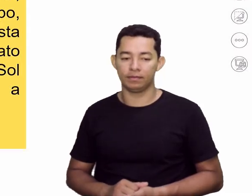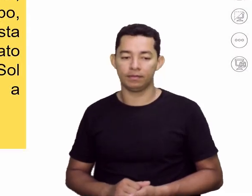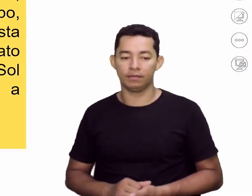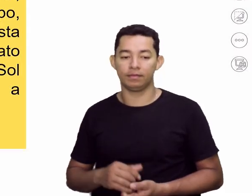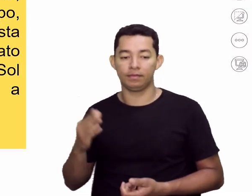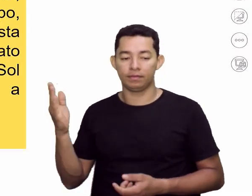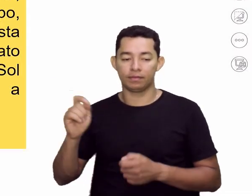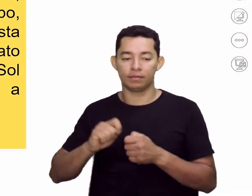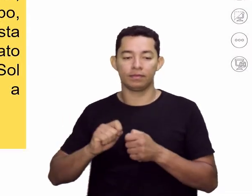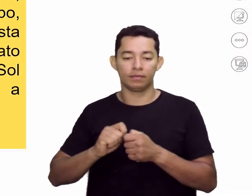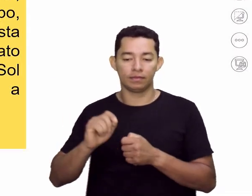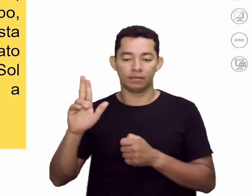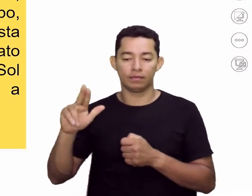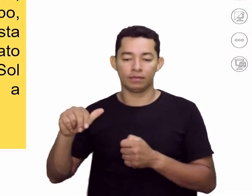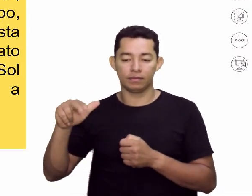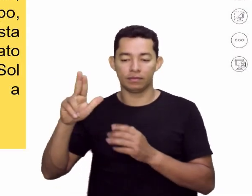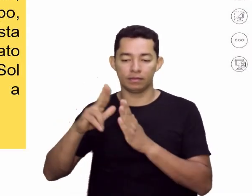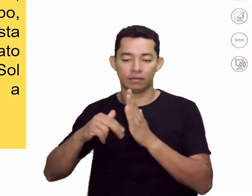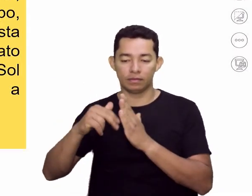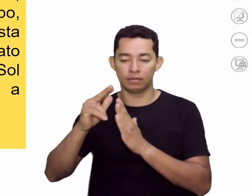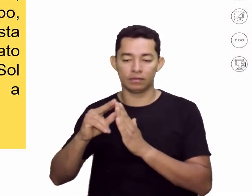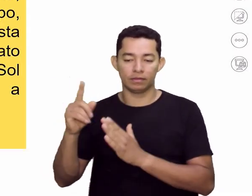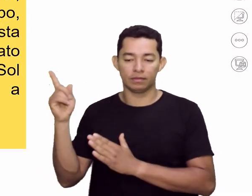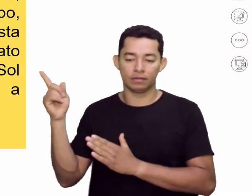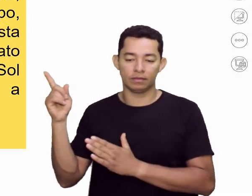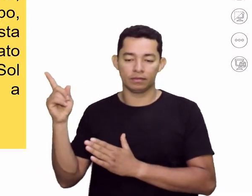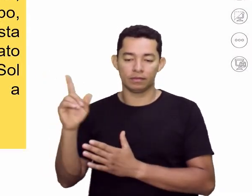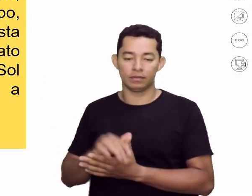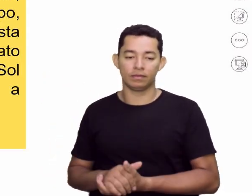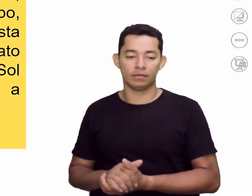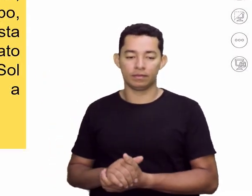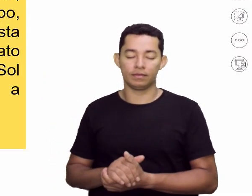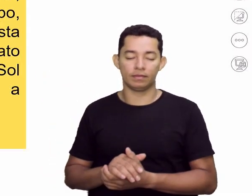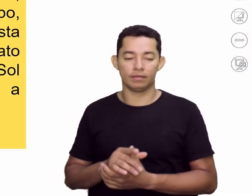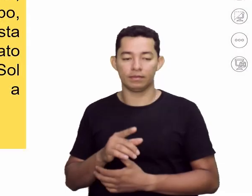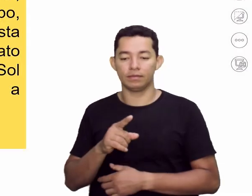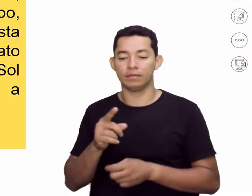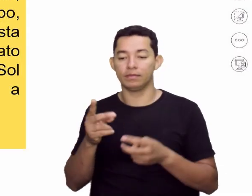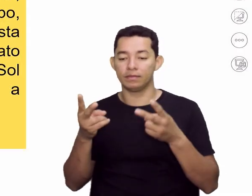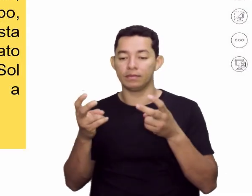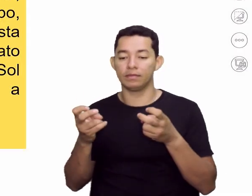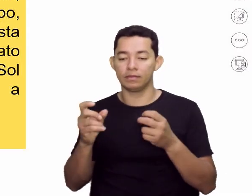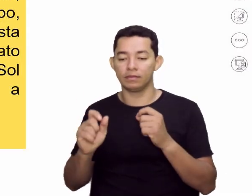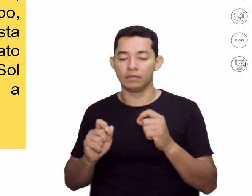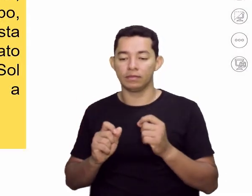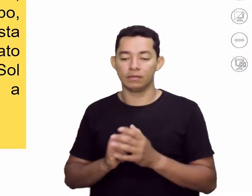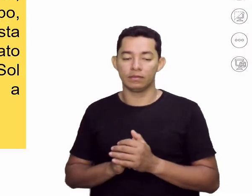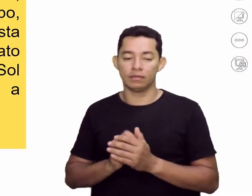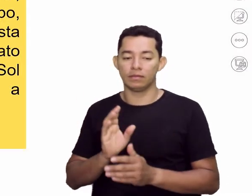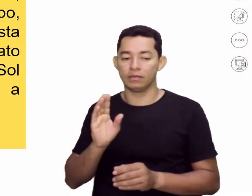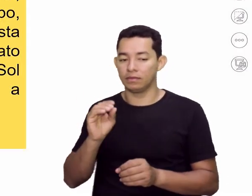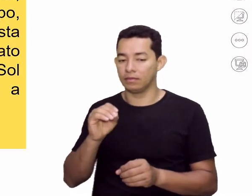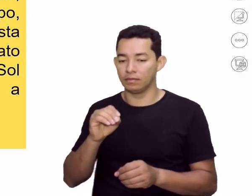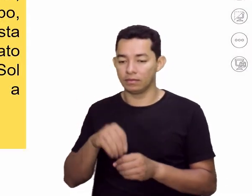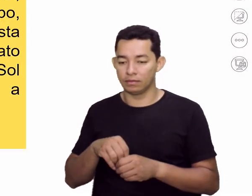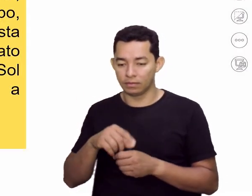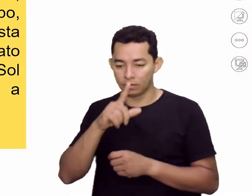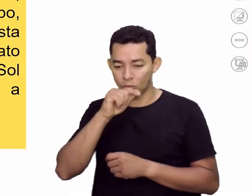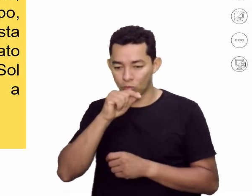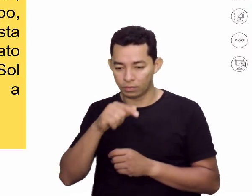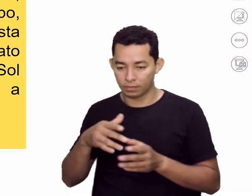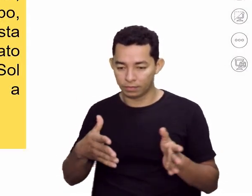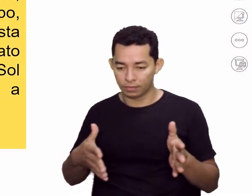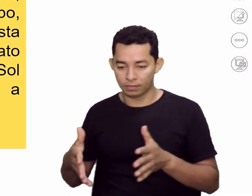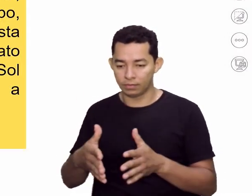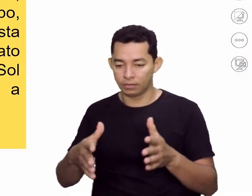aqui, onde você percebe que é dentro das águas, que tem um barco, que tem um